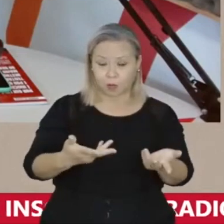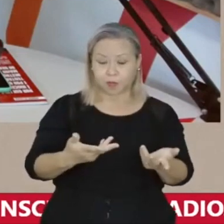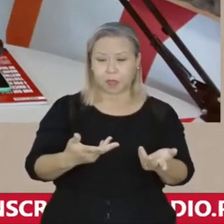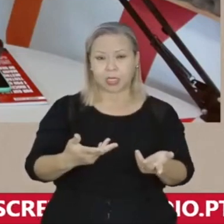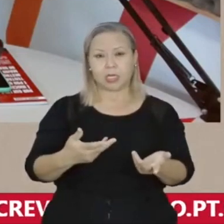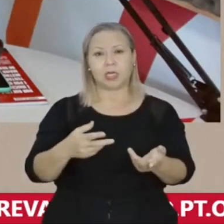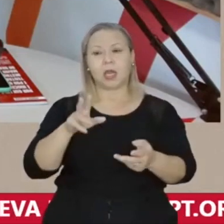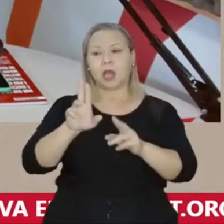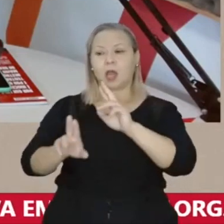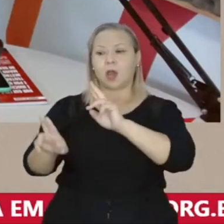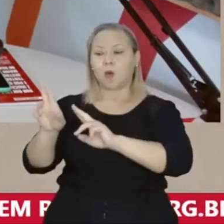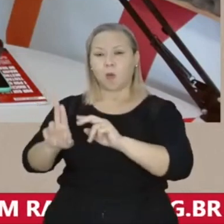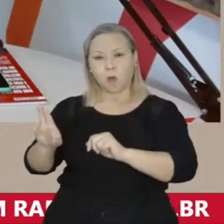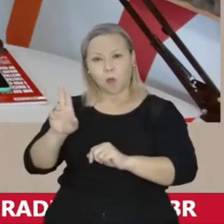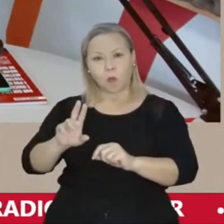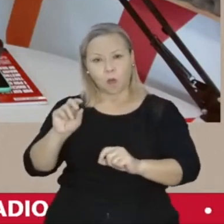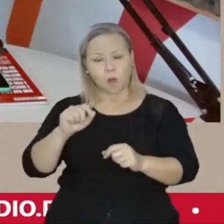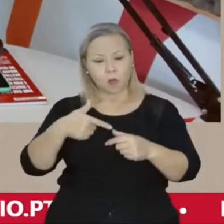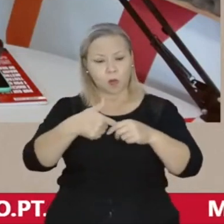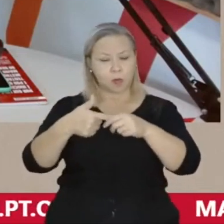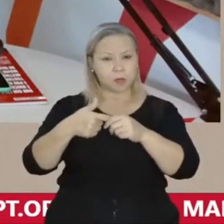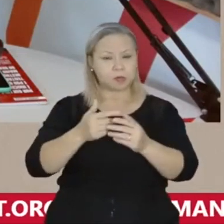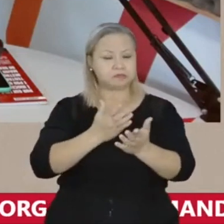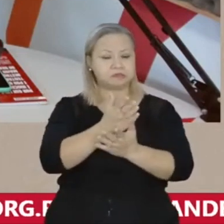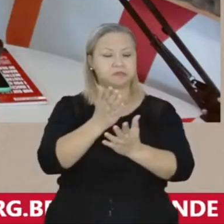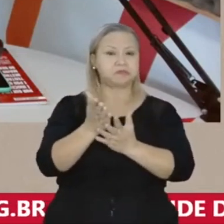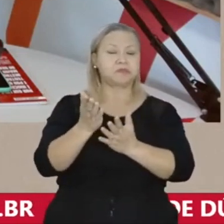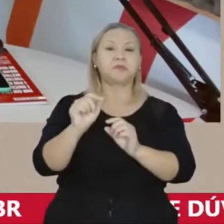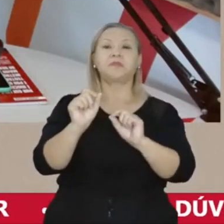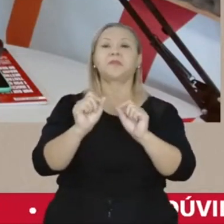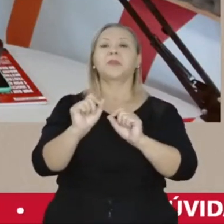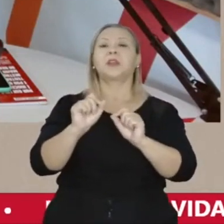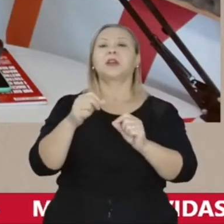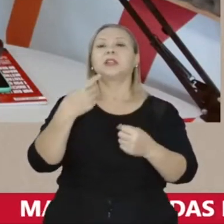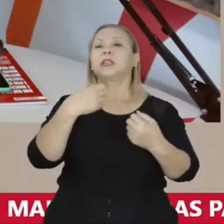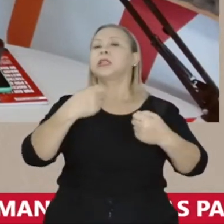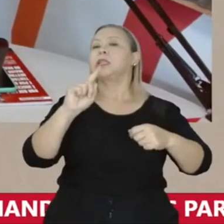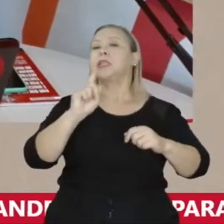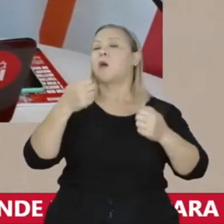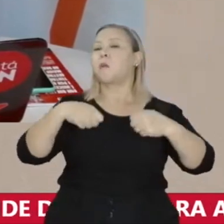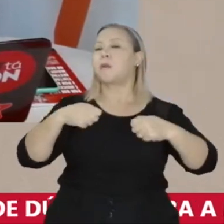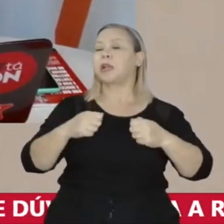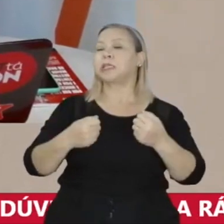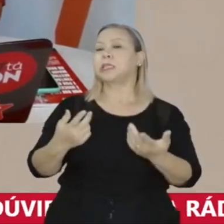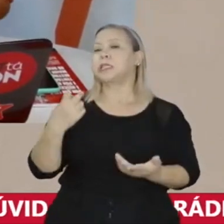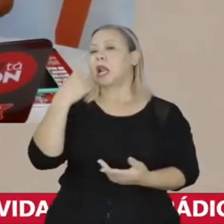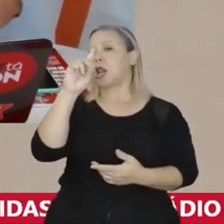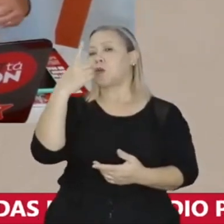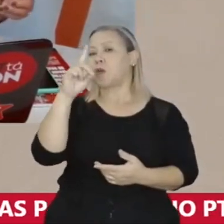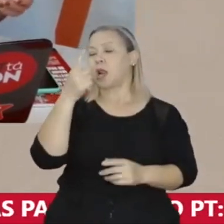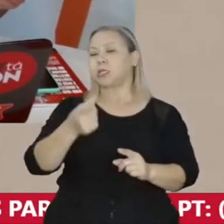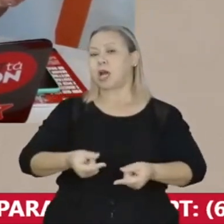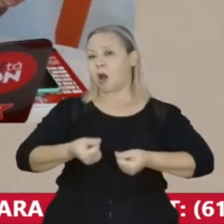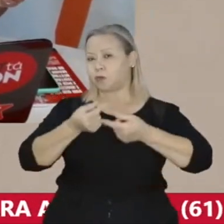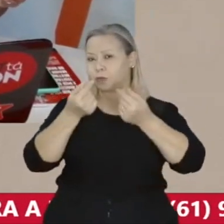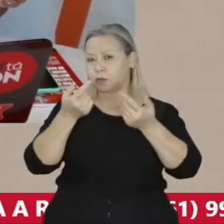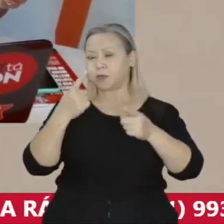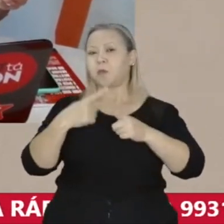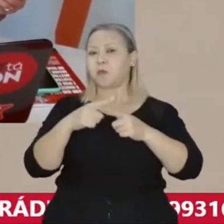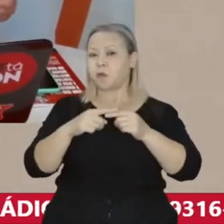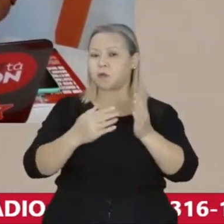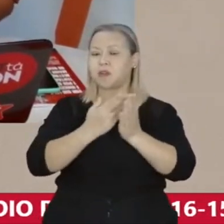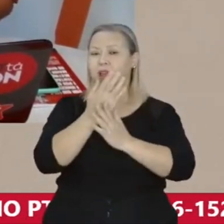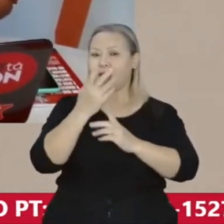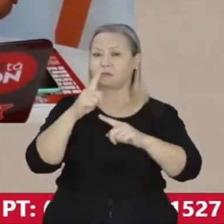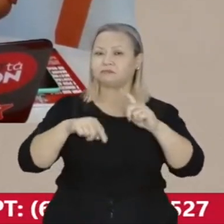derivados, em termos de combustíveis. Não há nenhuma necessidade para ela dolarizar os preços de derivados, internalizar no